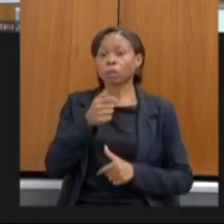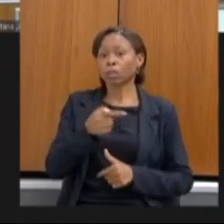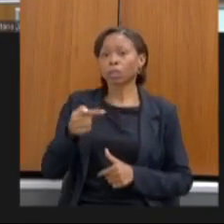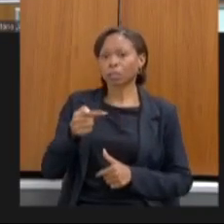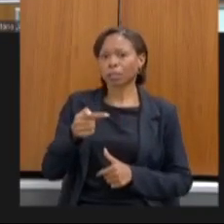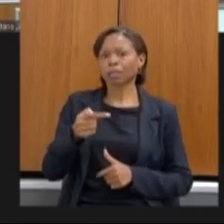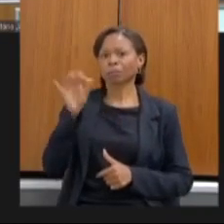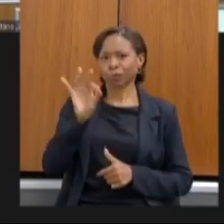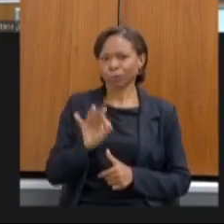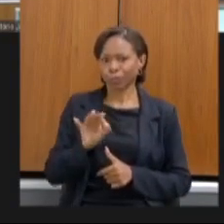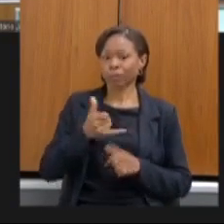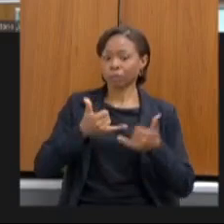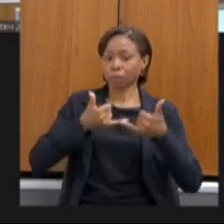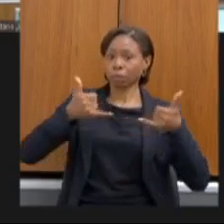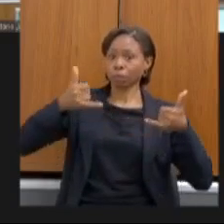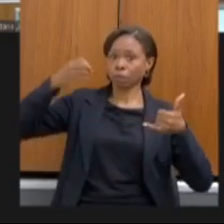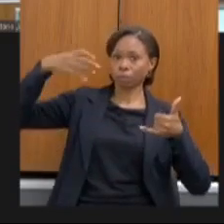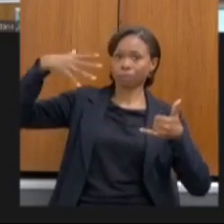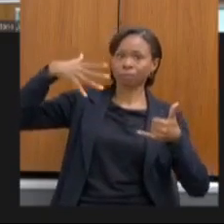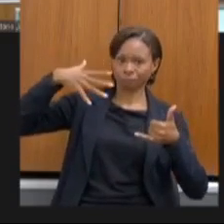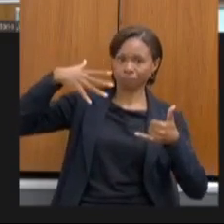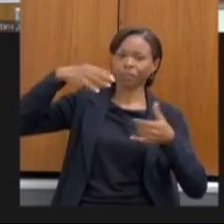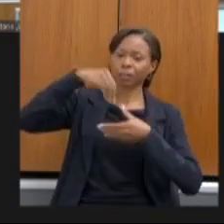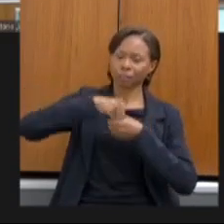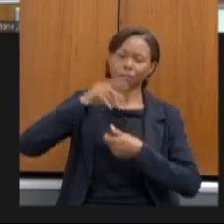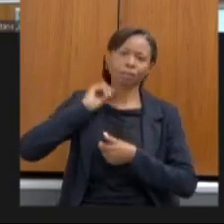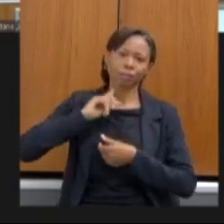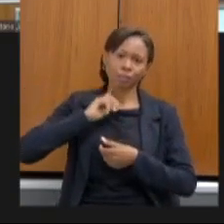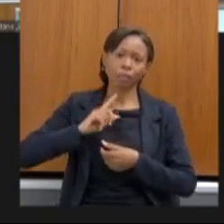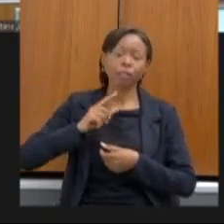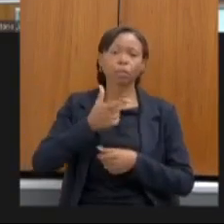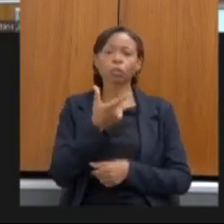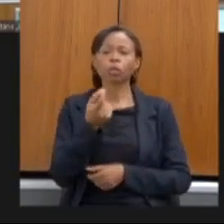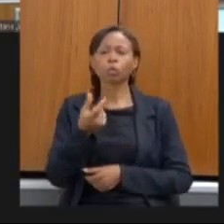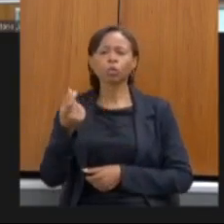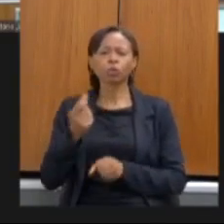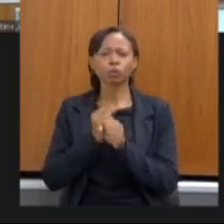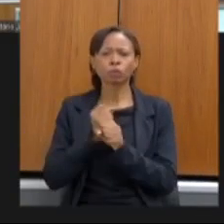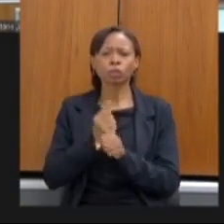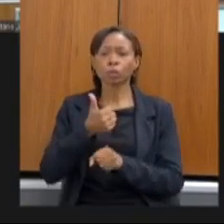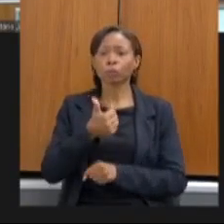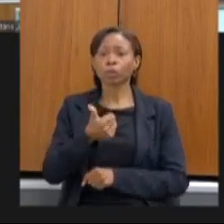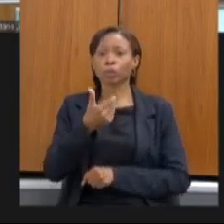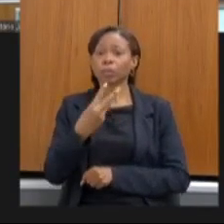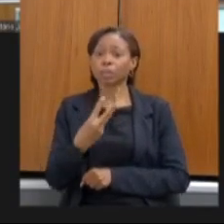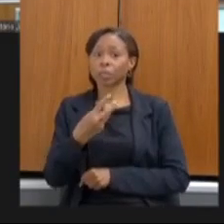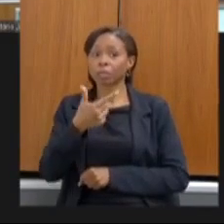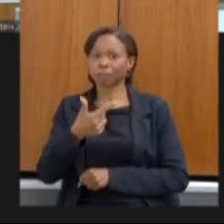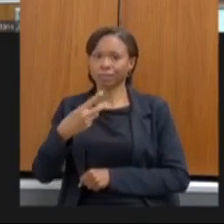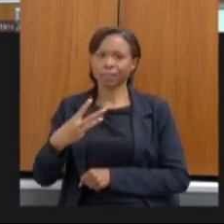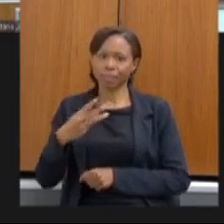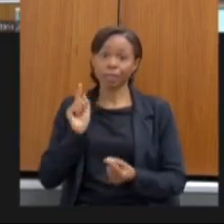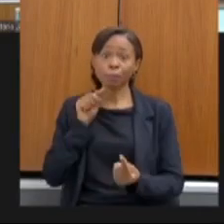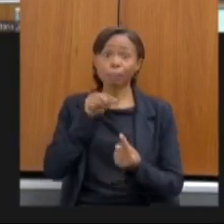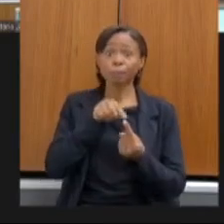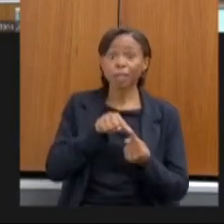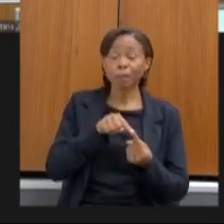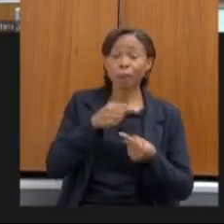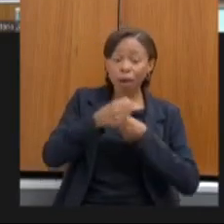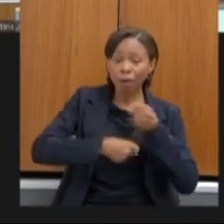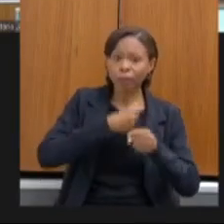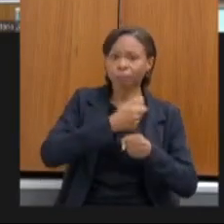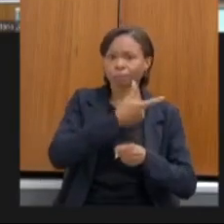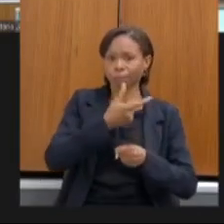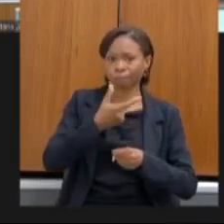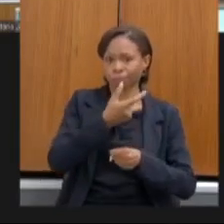de energia distribuída gerado no estado e2020 1323 a meta para 2022 a